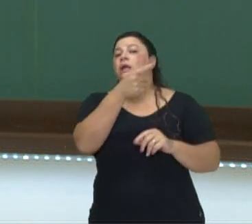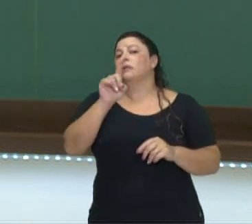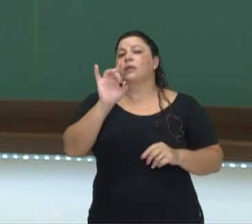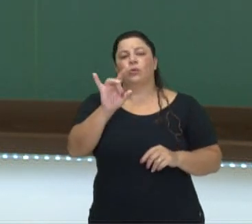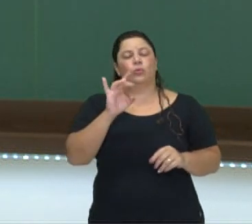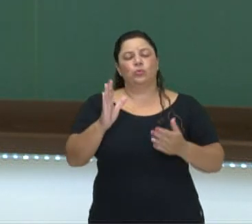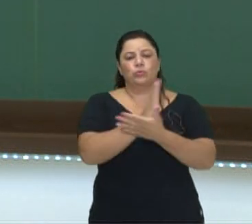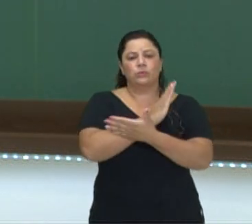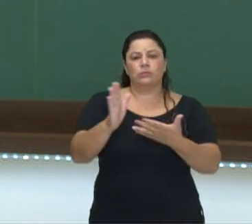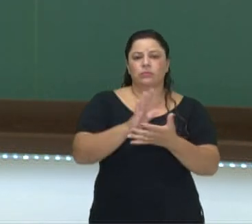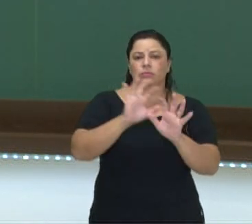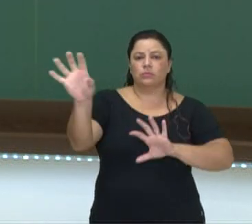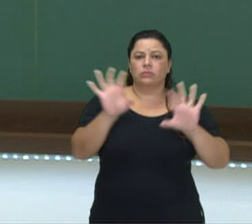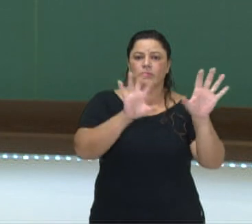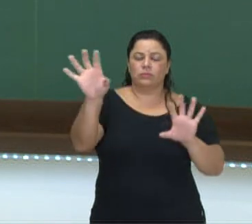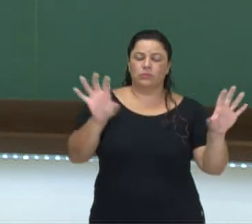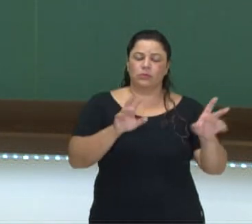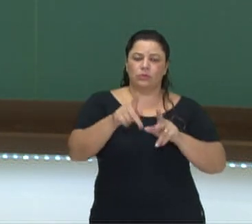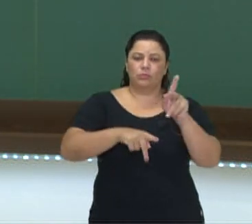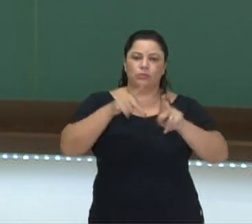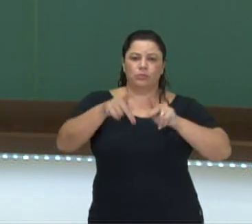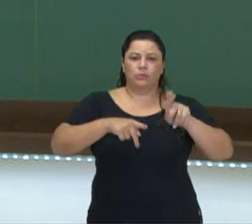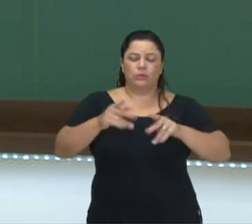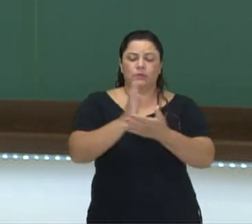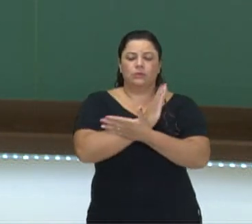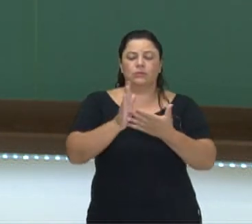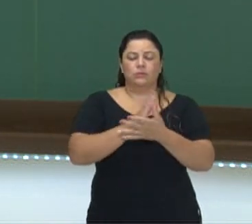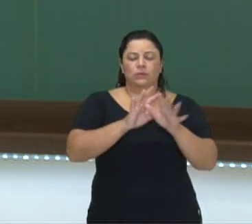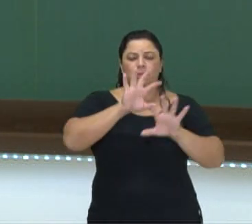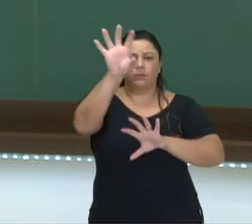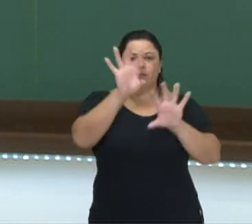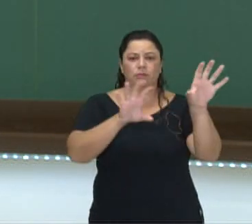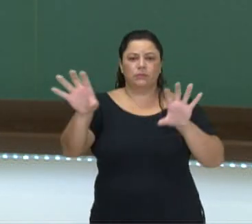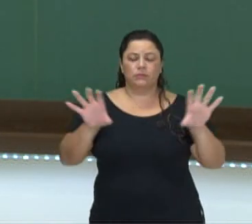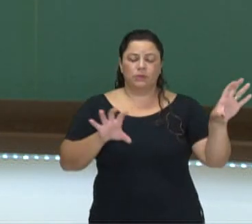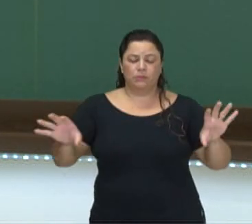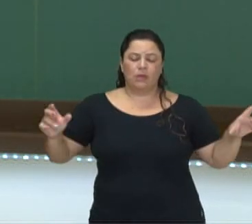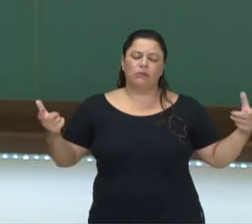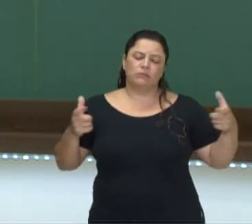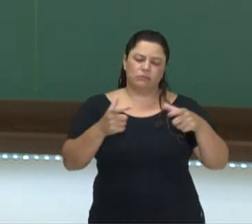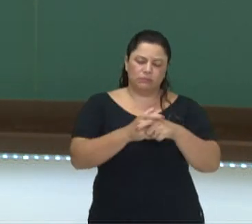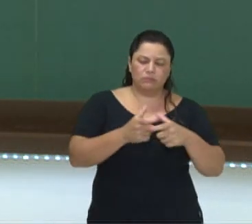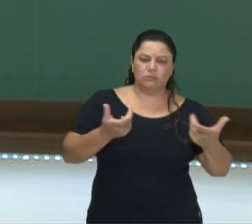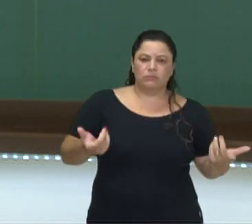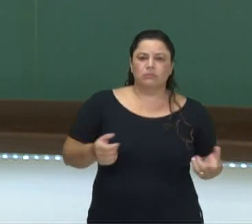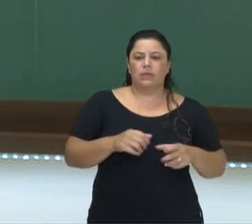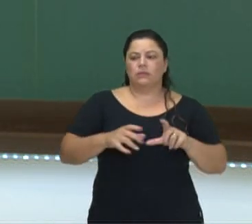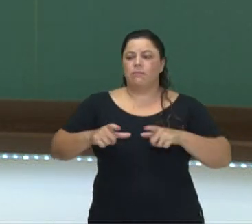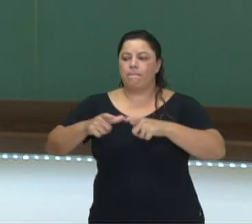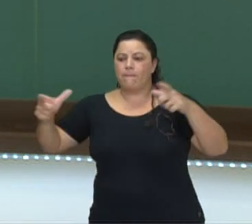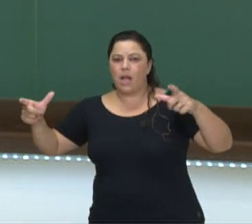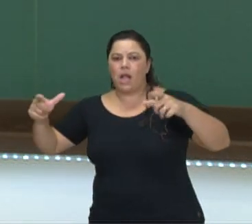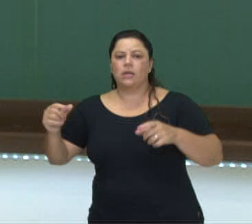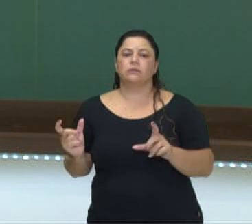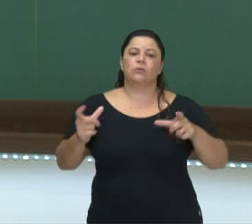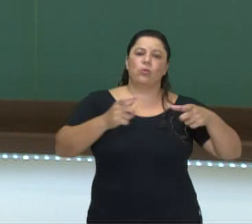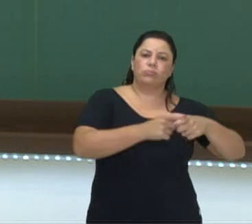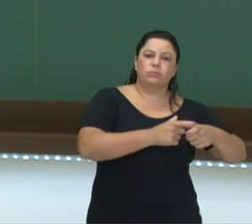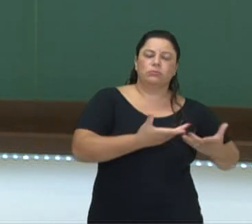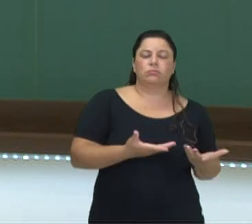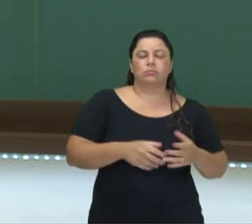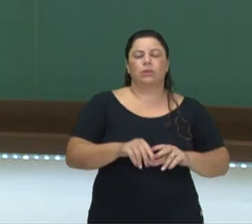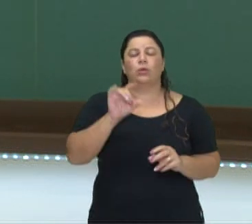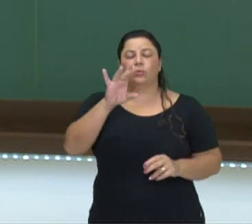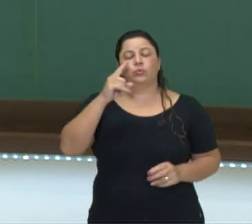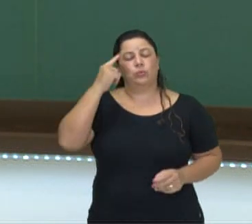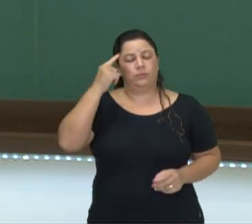a distribuição da população em algumas áreas mais concentrada, em outras menos concentrada. Isso é só um dado para a gente